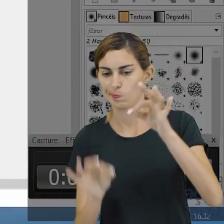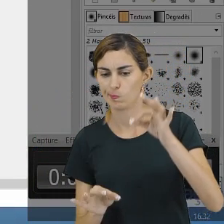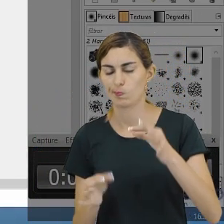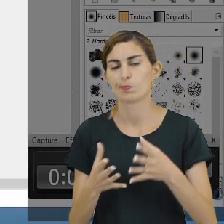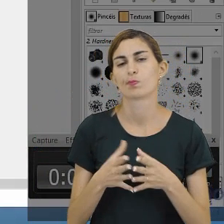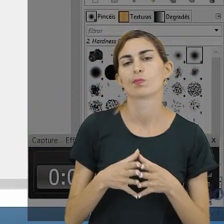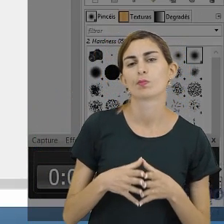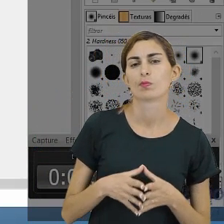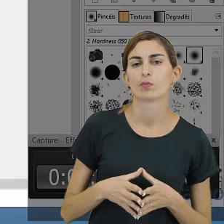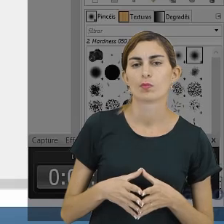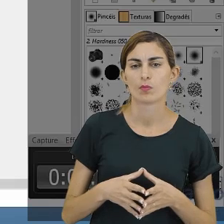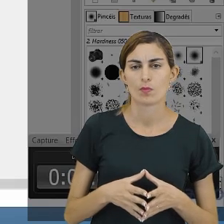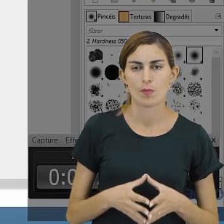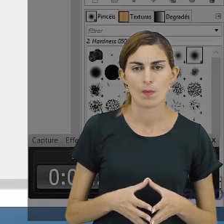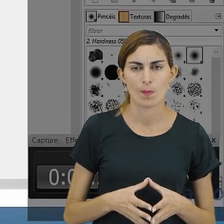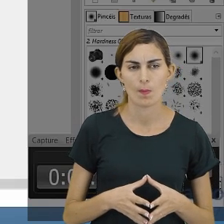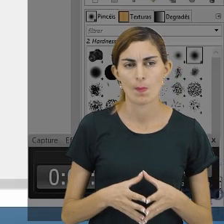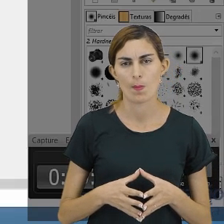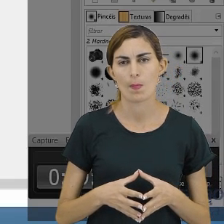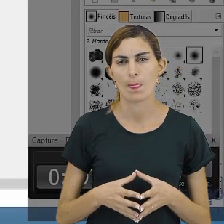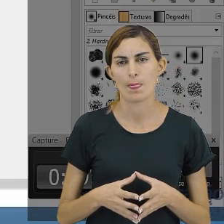Pede para rotacionar.